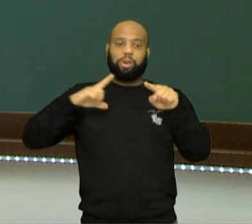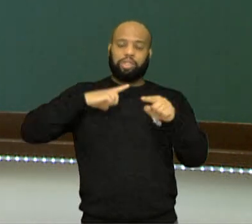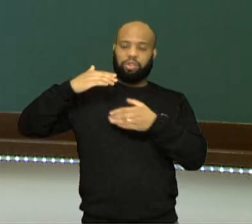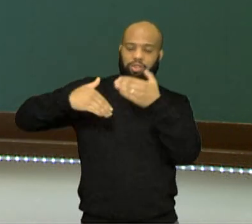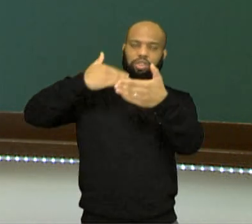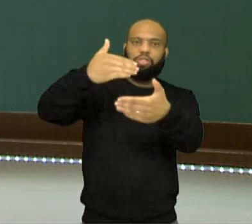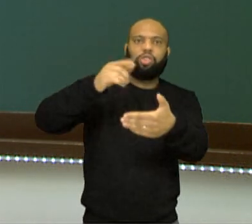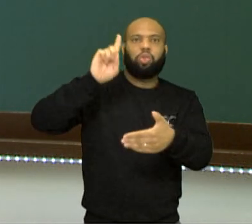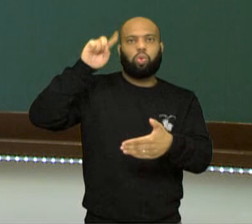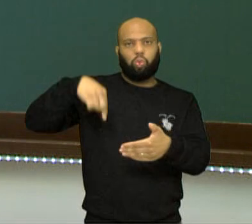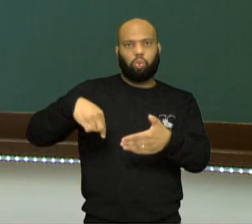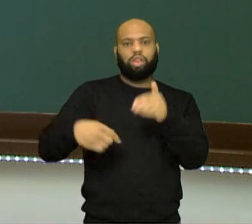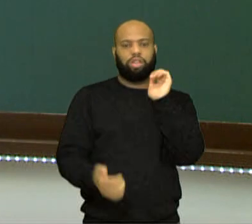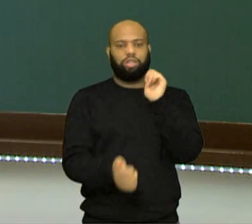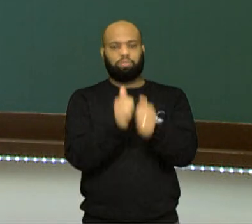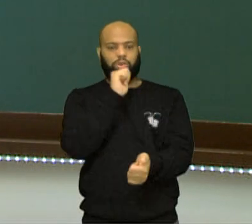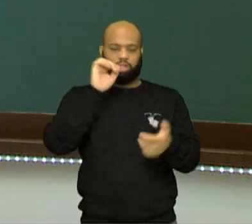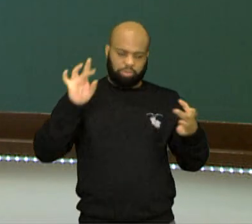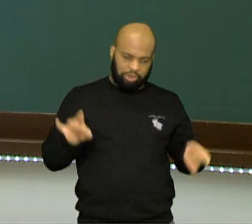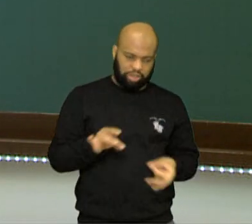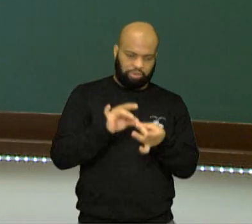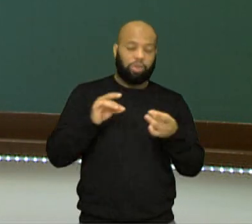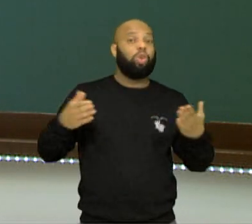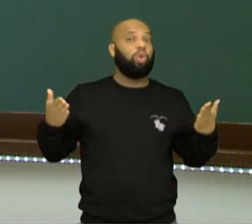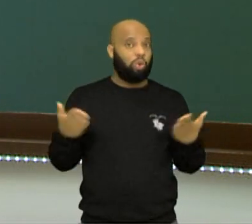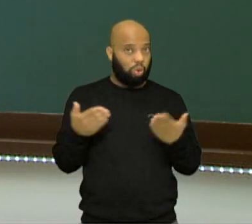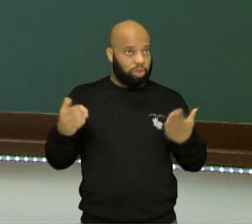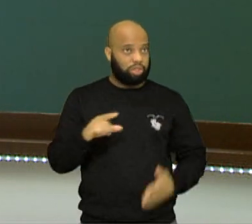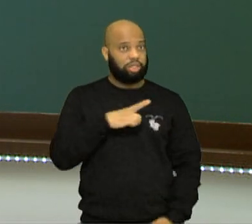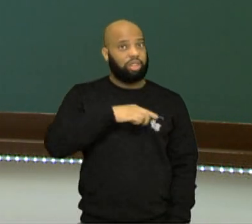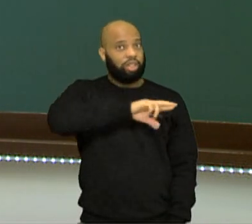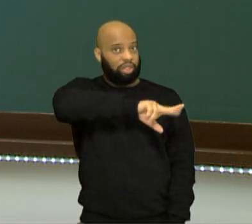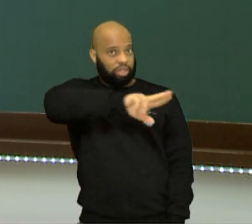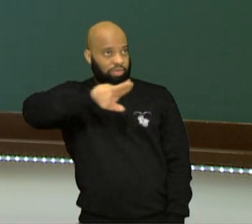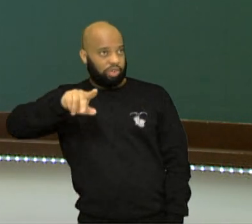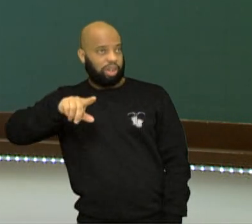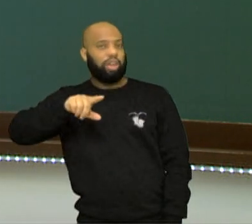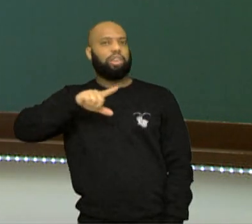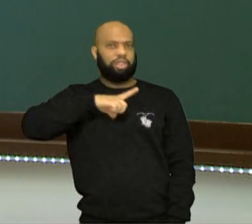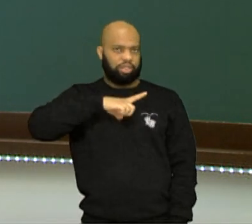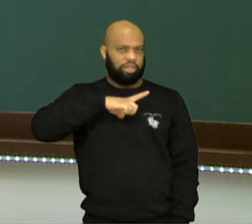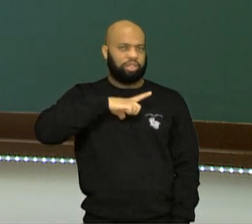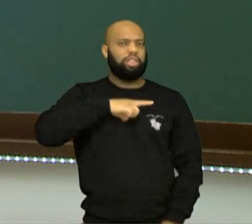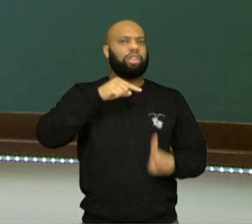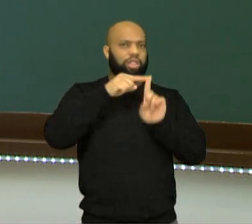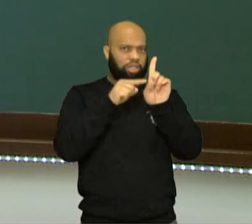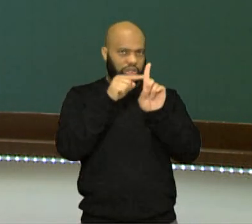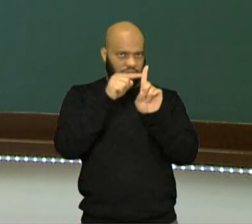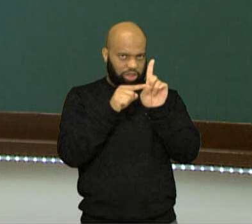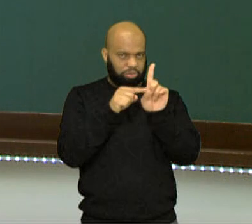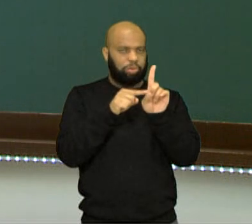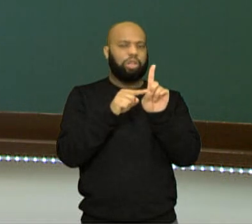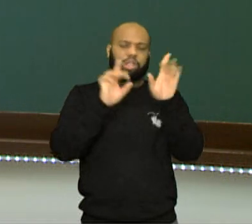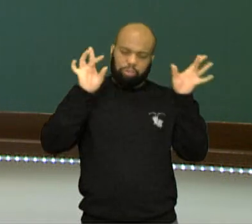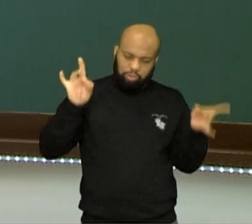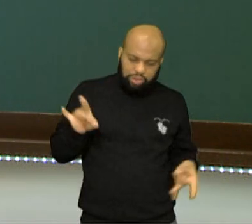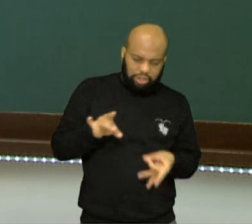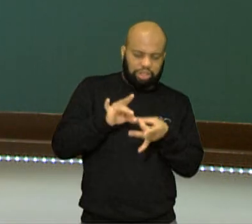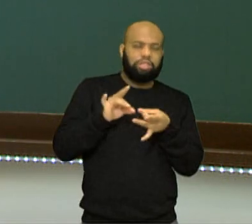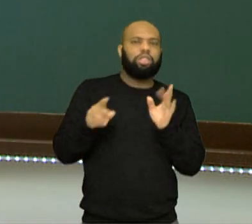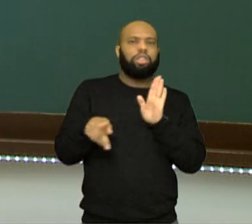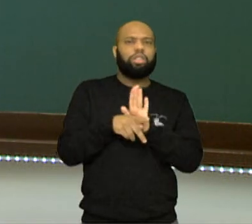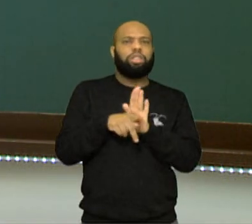um esporte próprio, tá? Então hoje existem algumas modalidades específicas